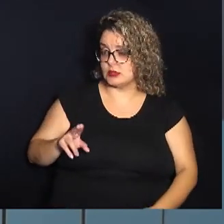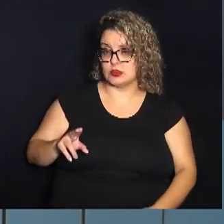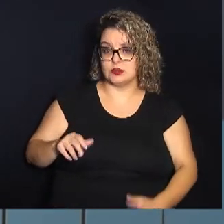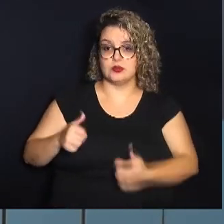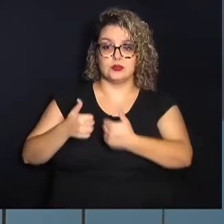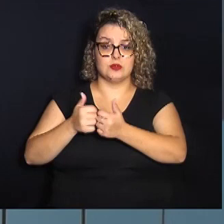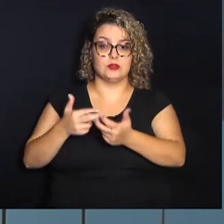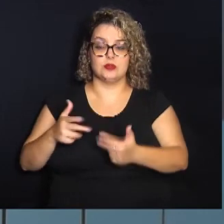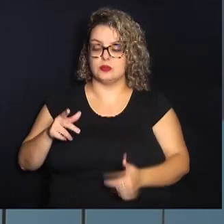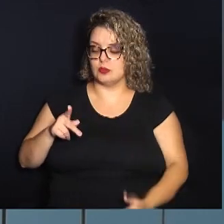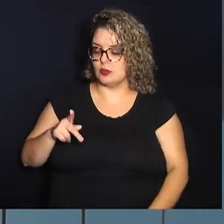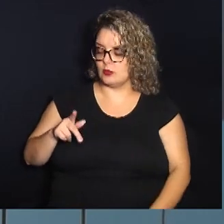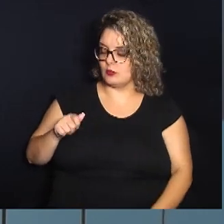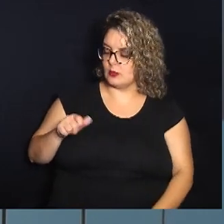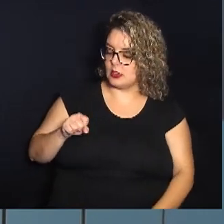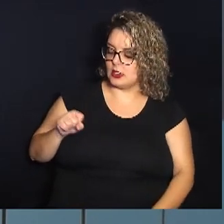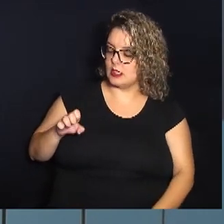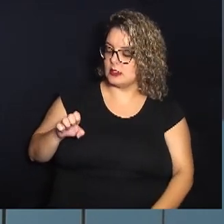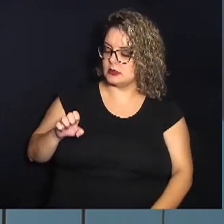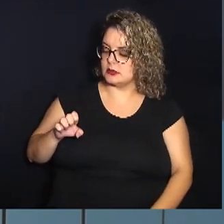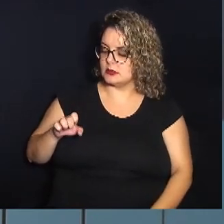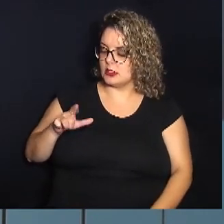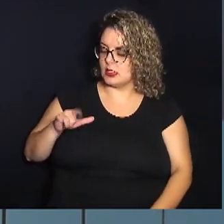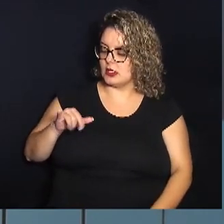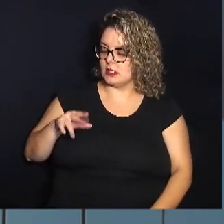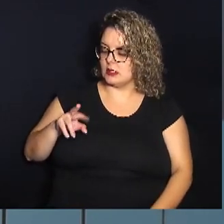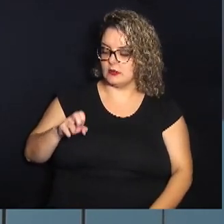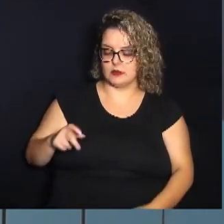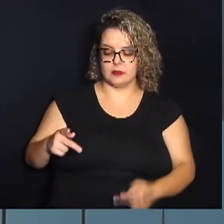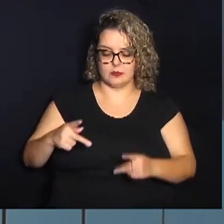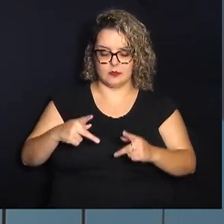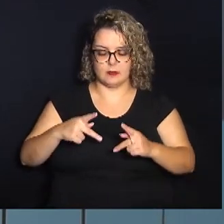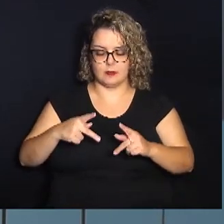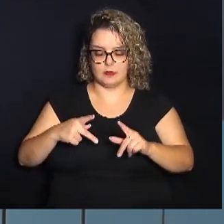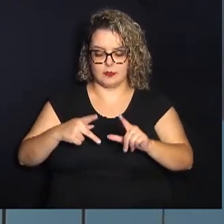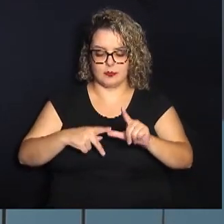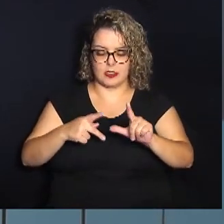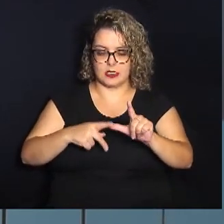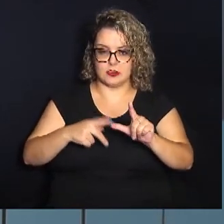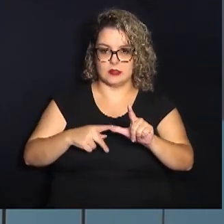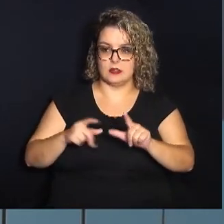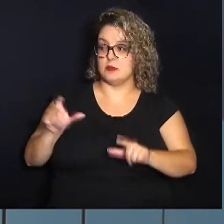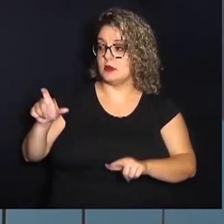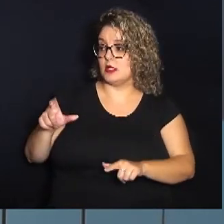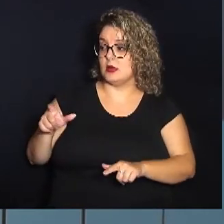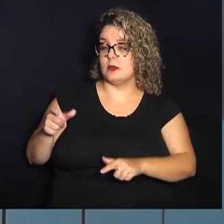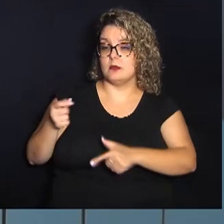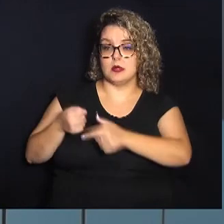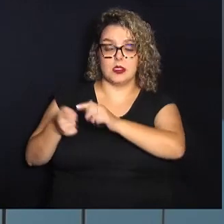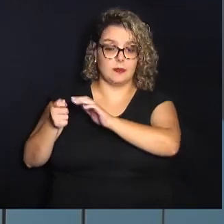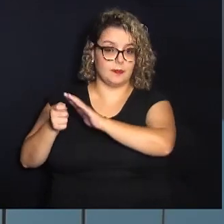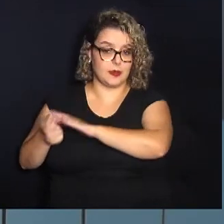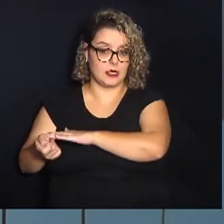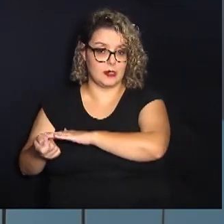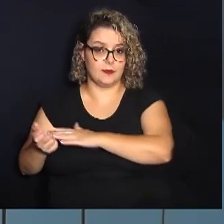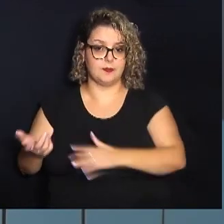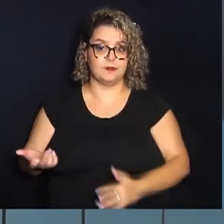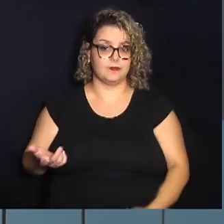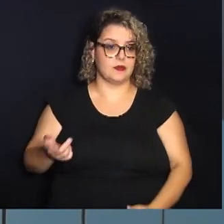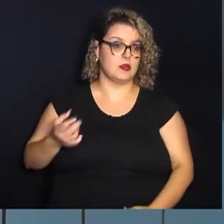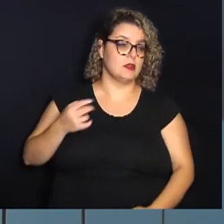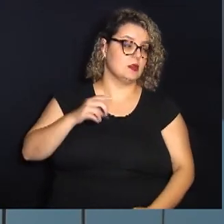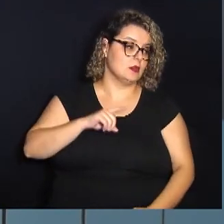do passe, né? Tanto para recarregar, às vezes não utiliza, e se não utiliza naquele tempo